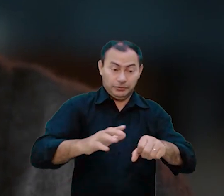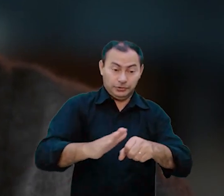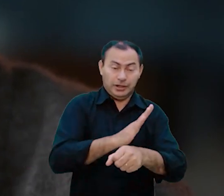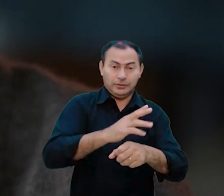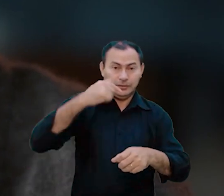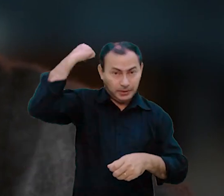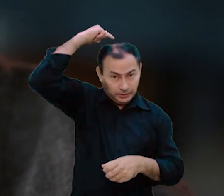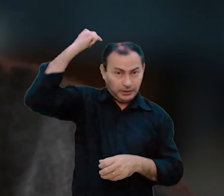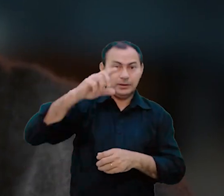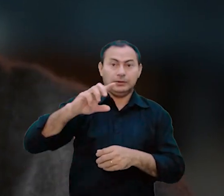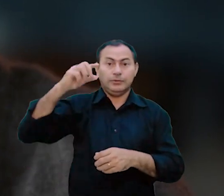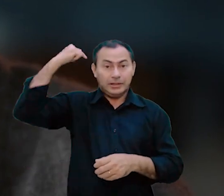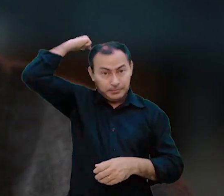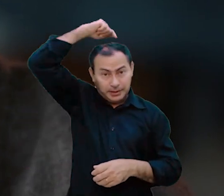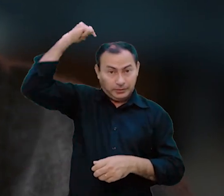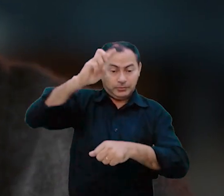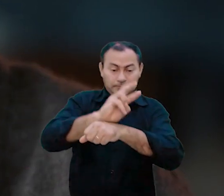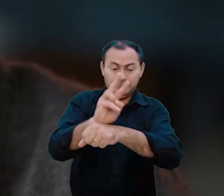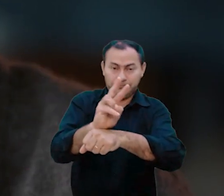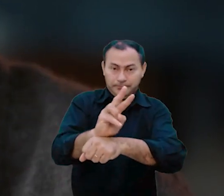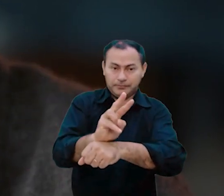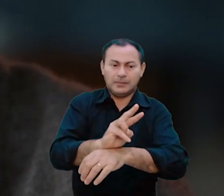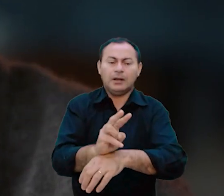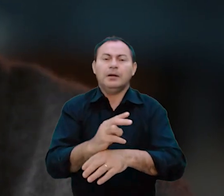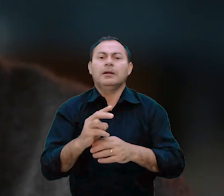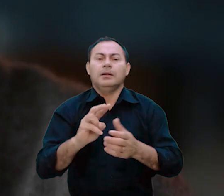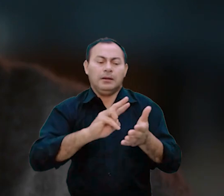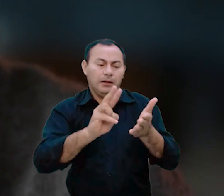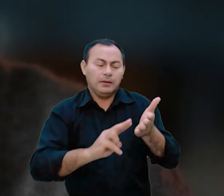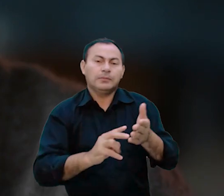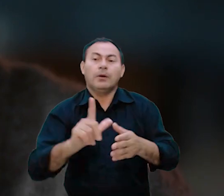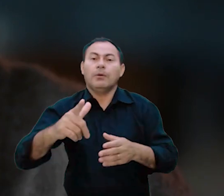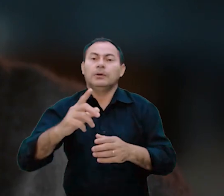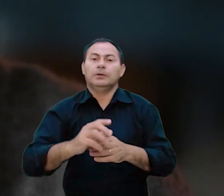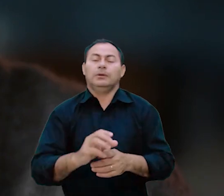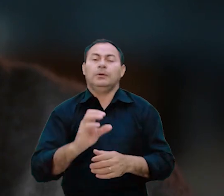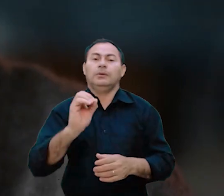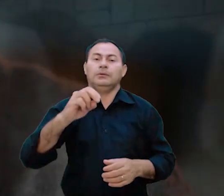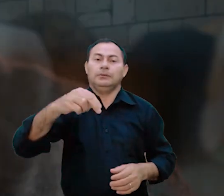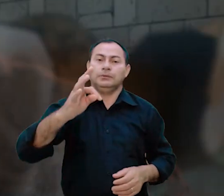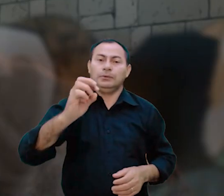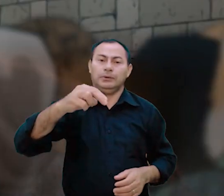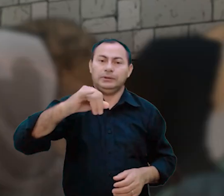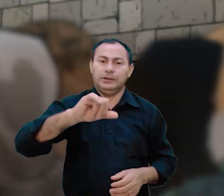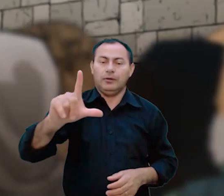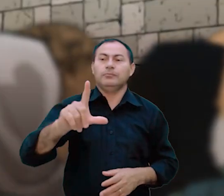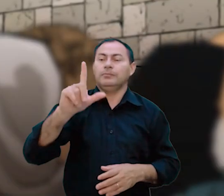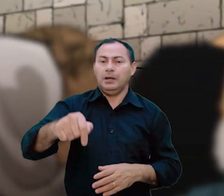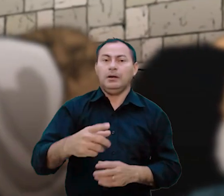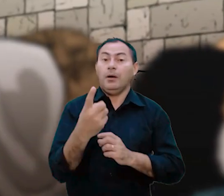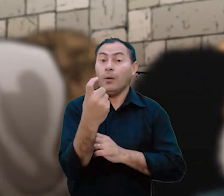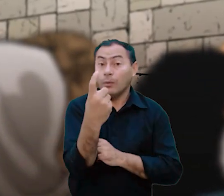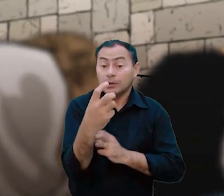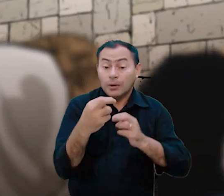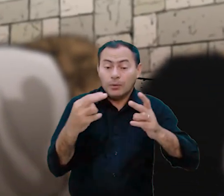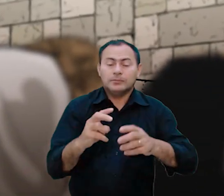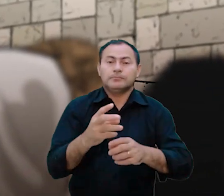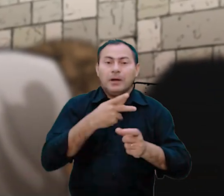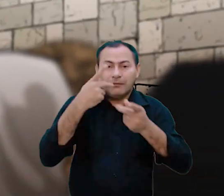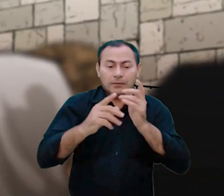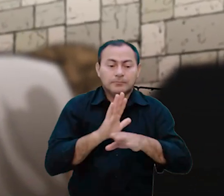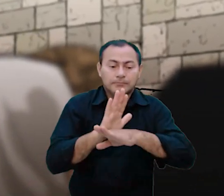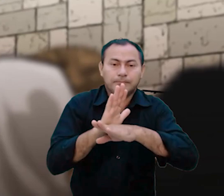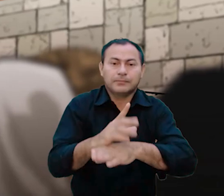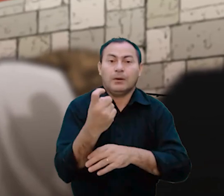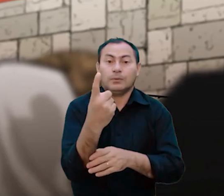do Espírito e o Espírito controlava. É isso que lemos a respeito de Otoniel. Essa era a única coisa